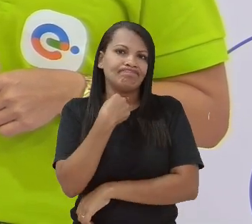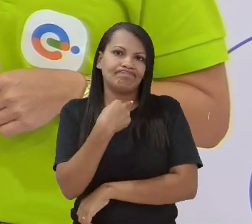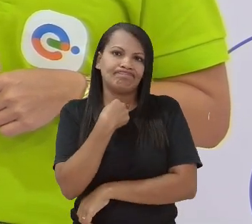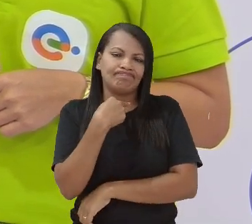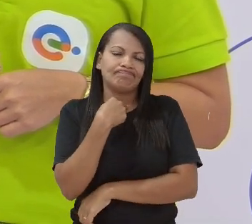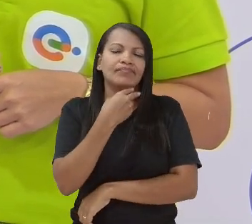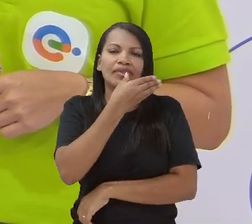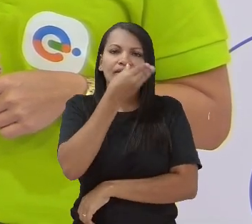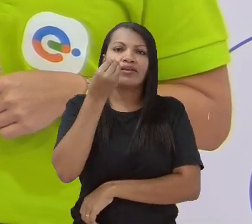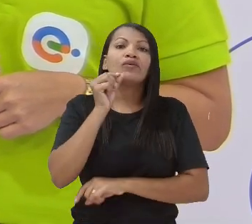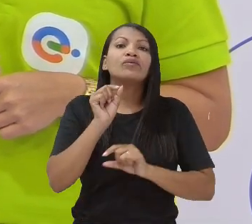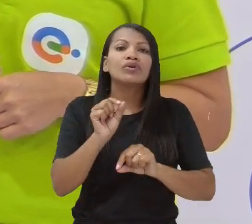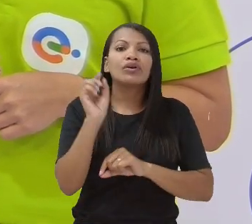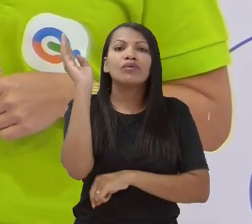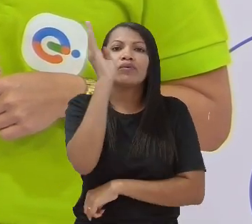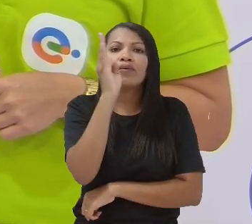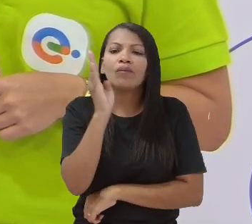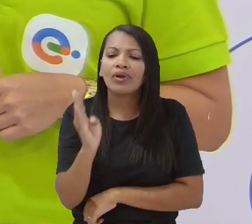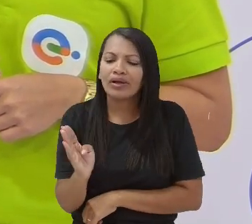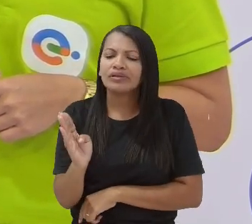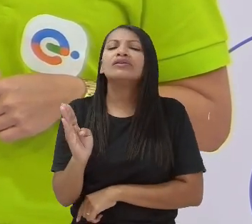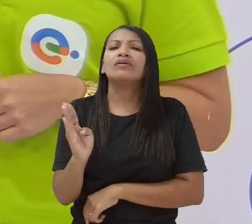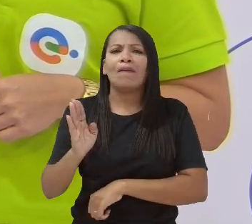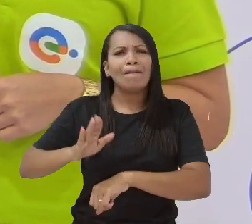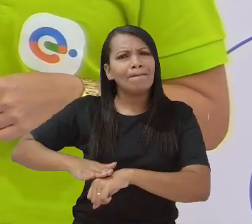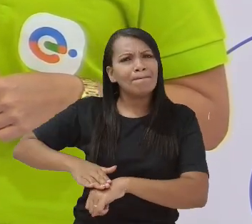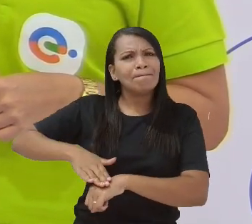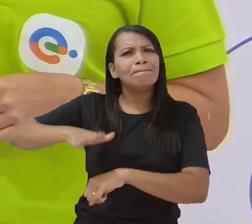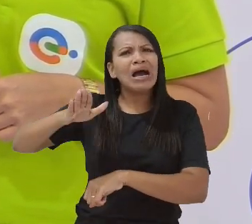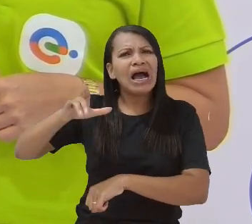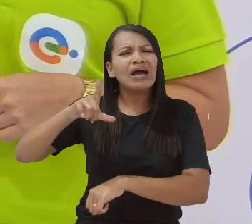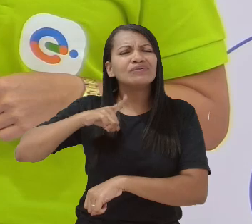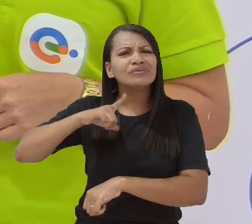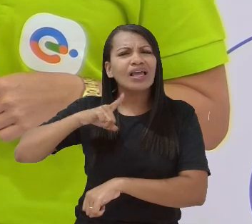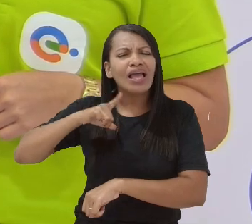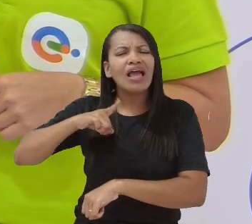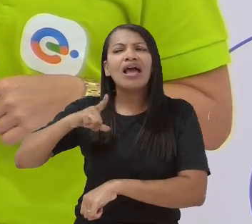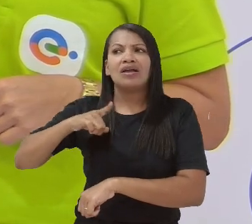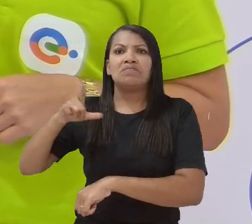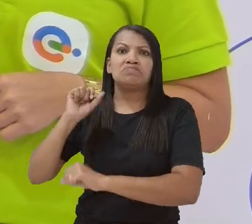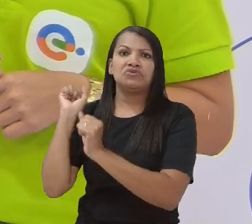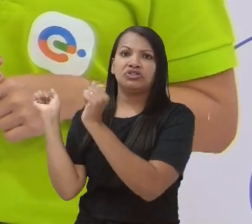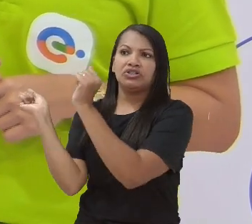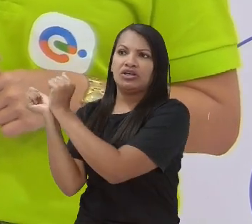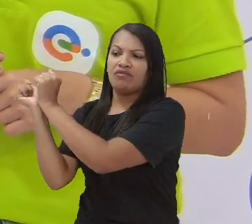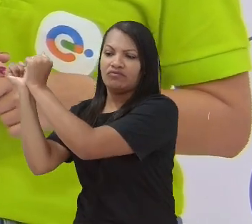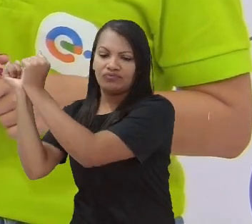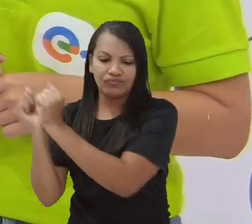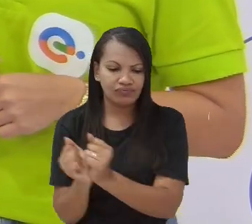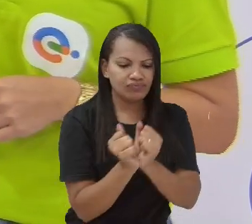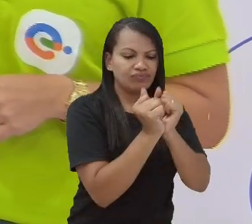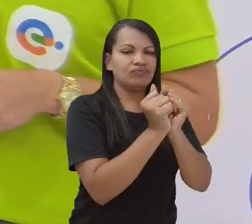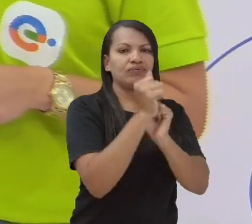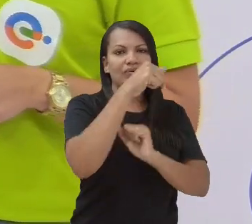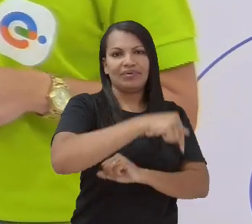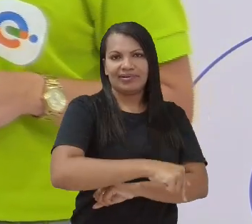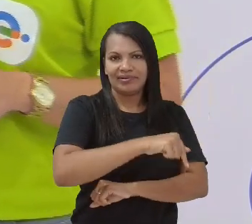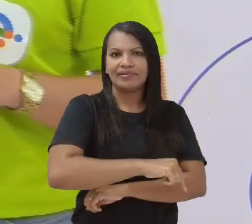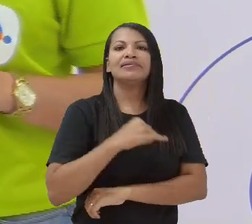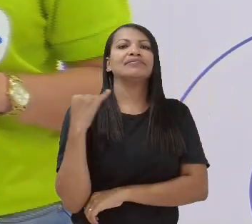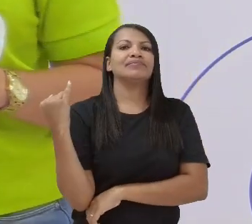Brasil foi o país do mundo que mais trouxe pessoas escravizadas. Importante, E hein? Importante foi a